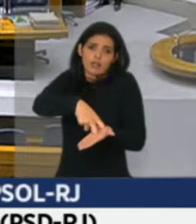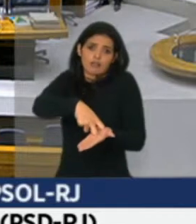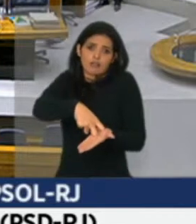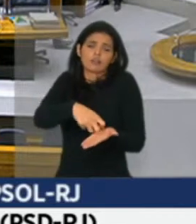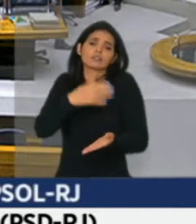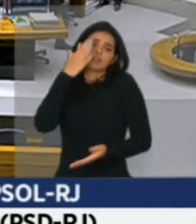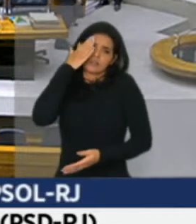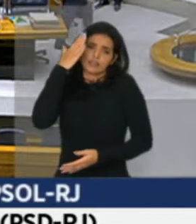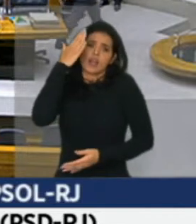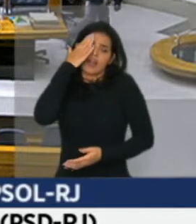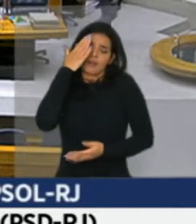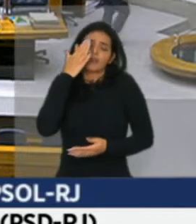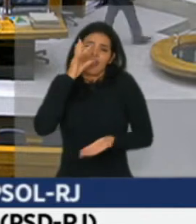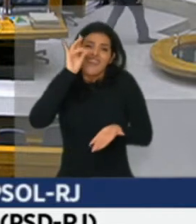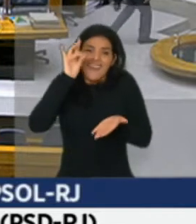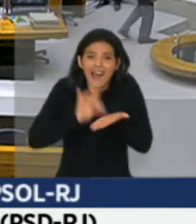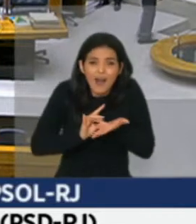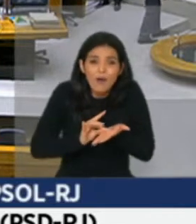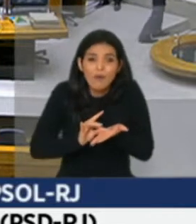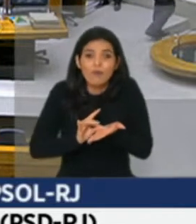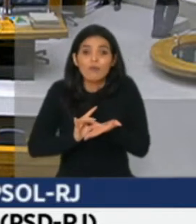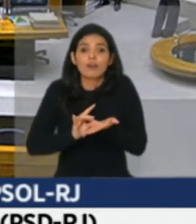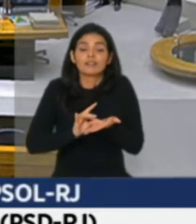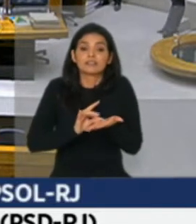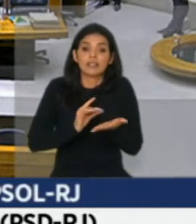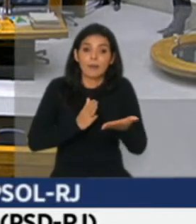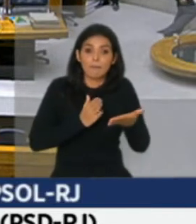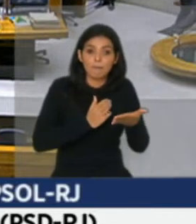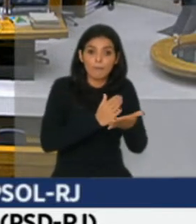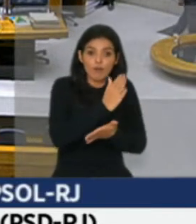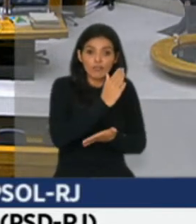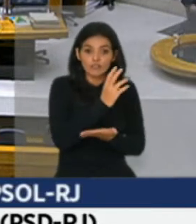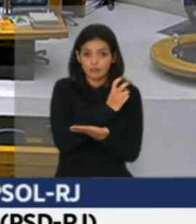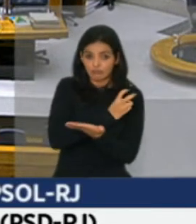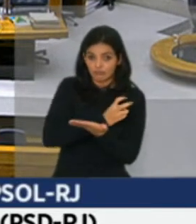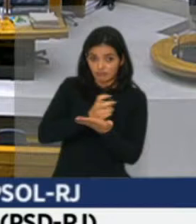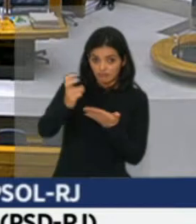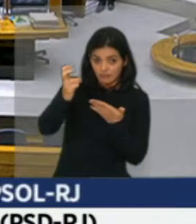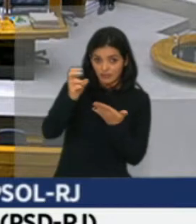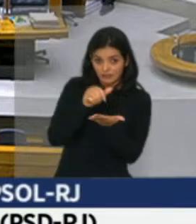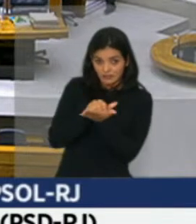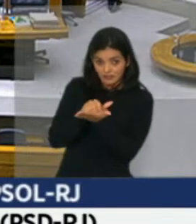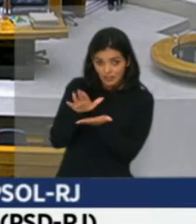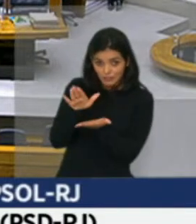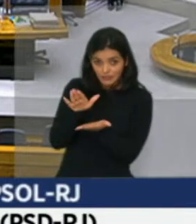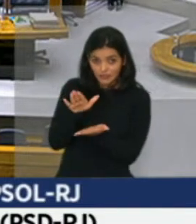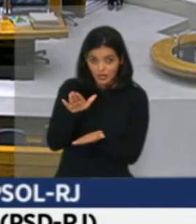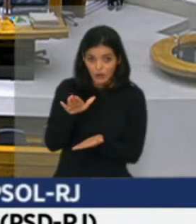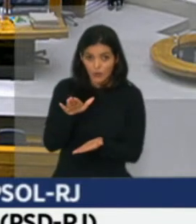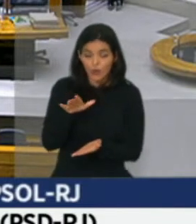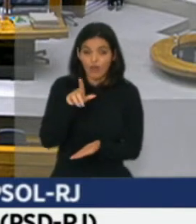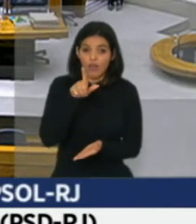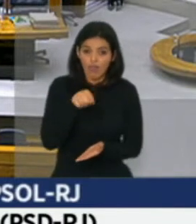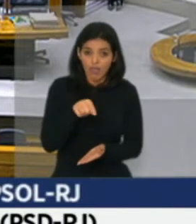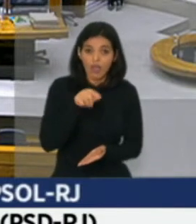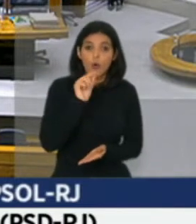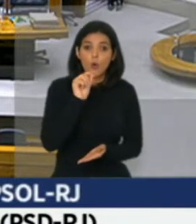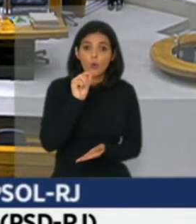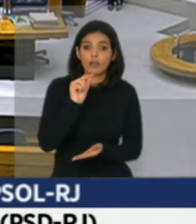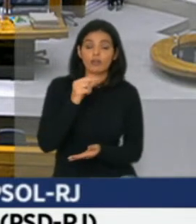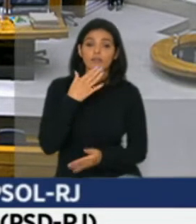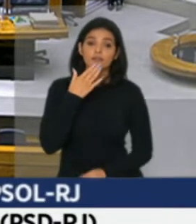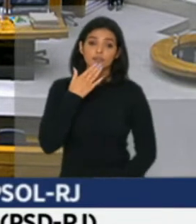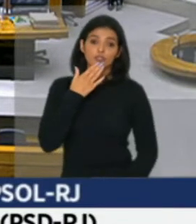resultado prático da aprovação de sua cassação por esse plenário será uma